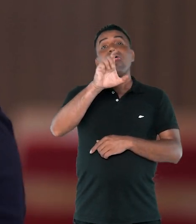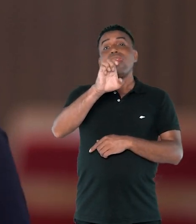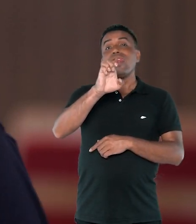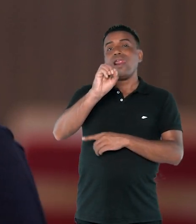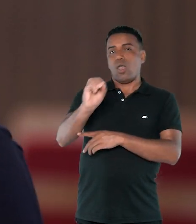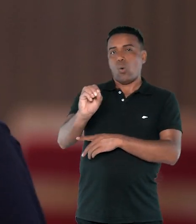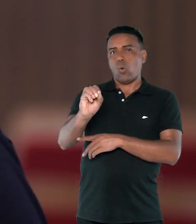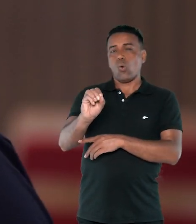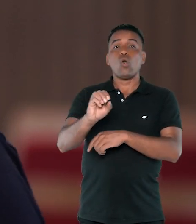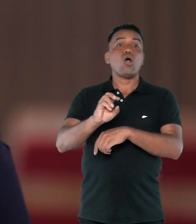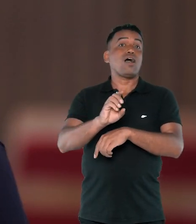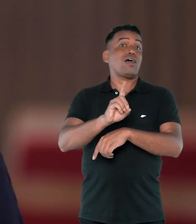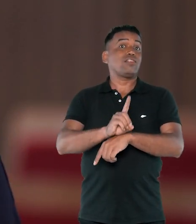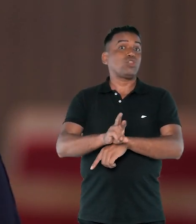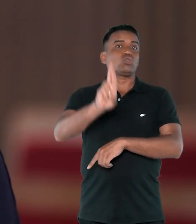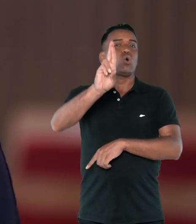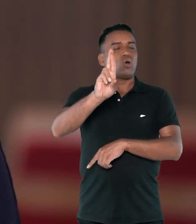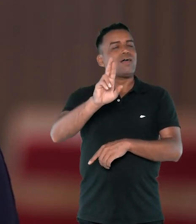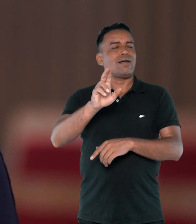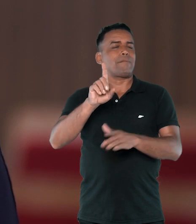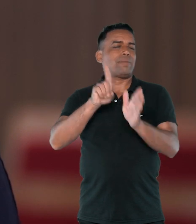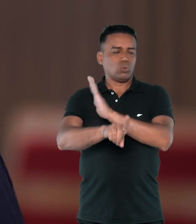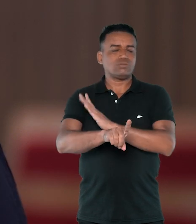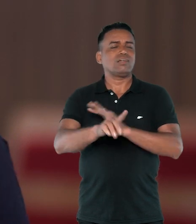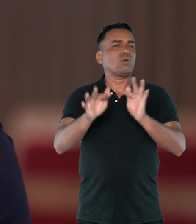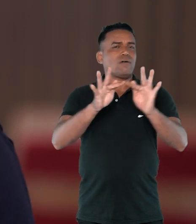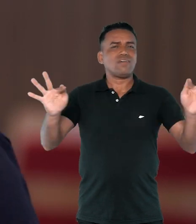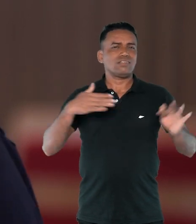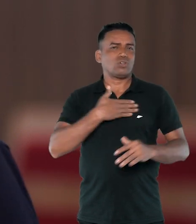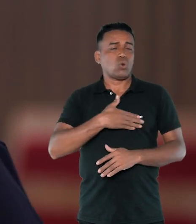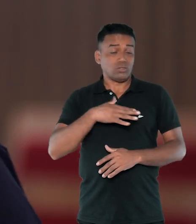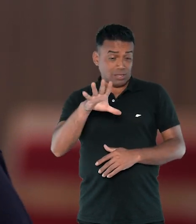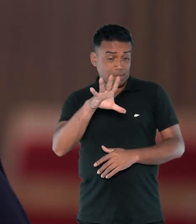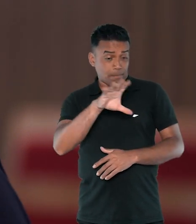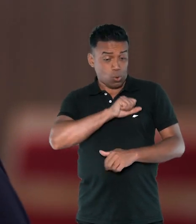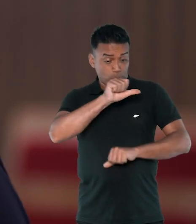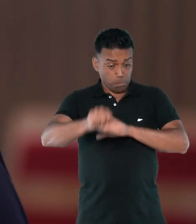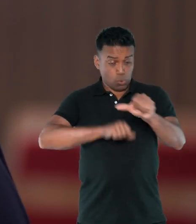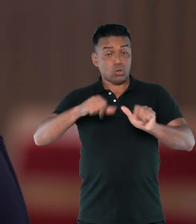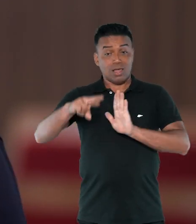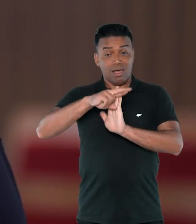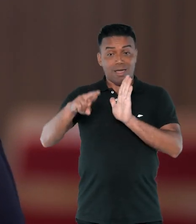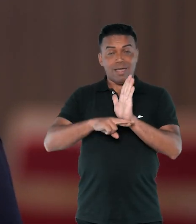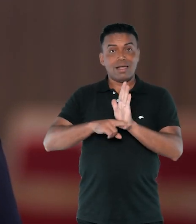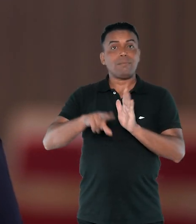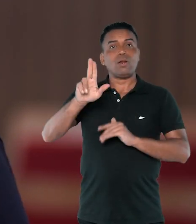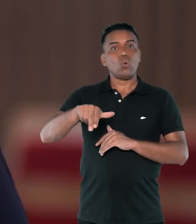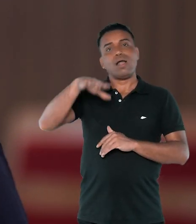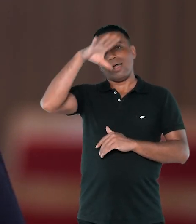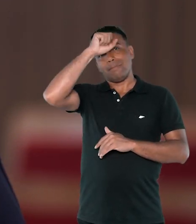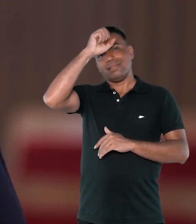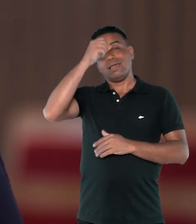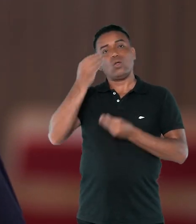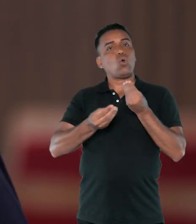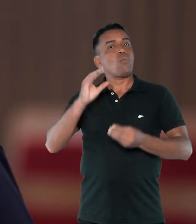ter escrito um livro, Casos de Amor, e ouvir depois de tantos anos casos e casos de amor, o que o amor mais te